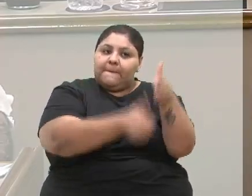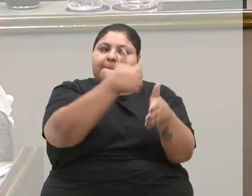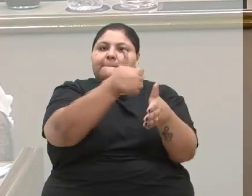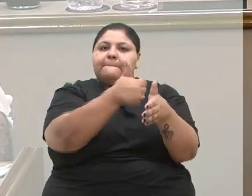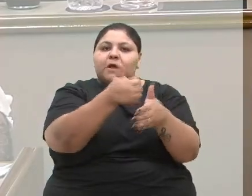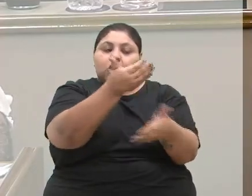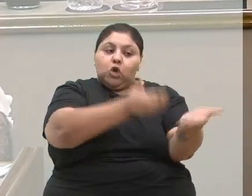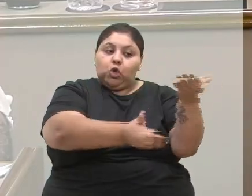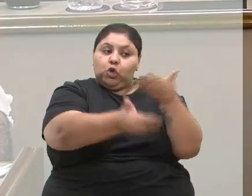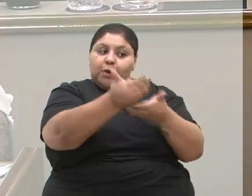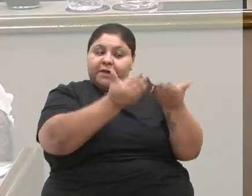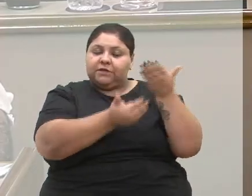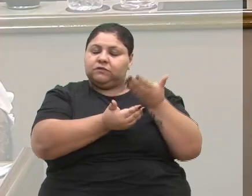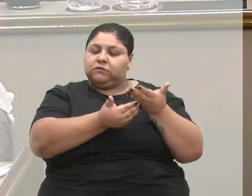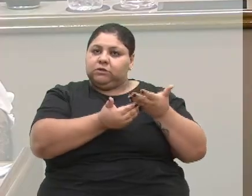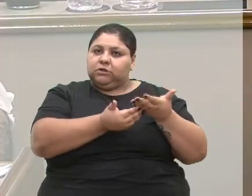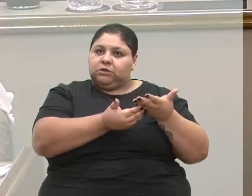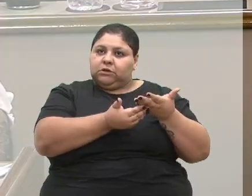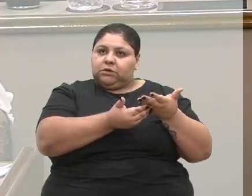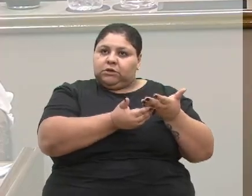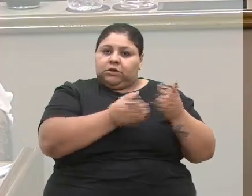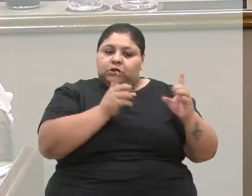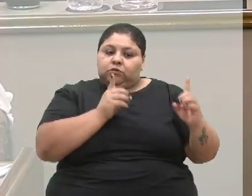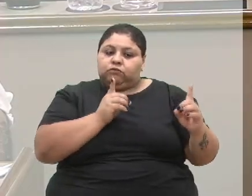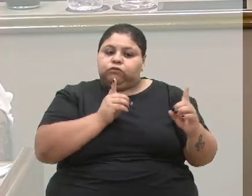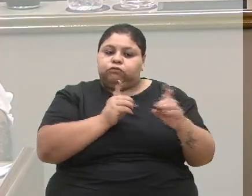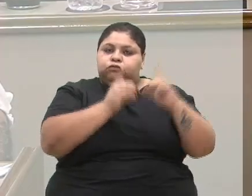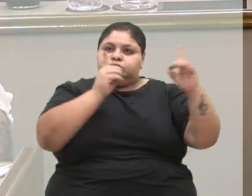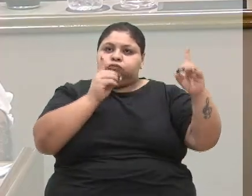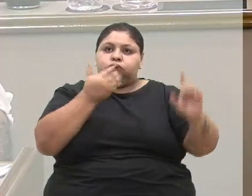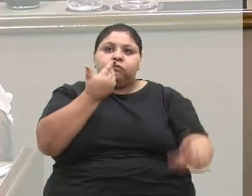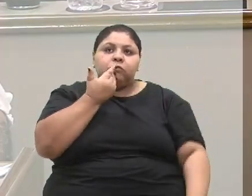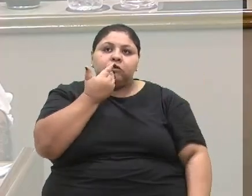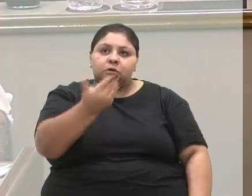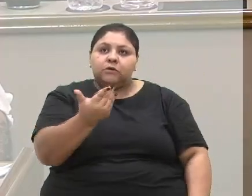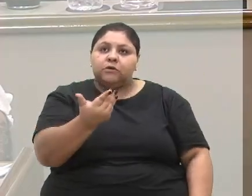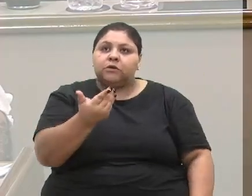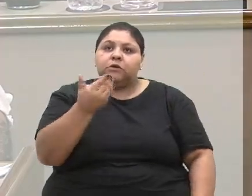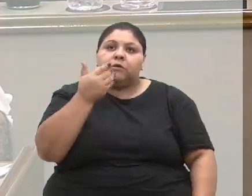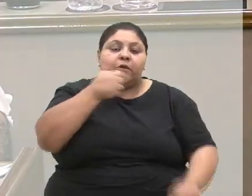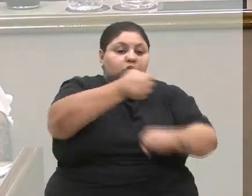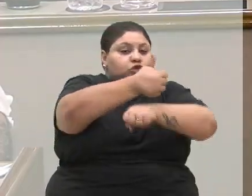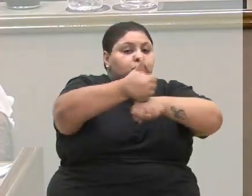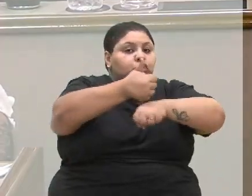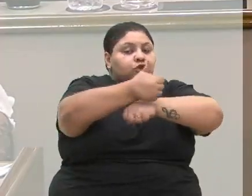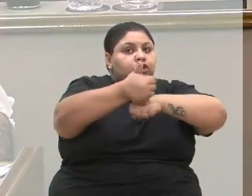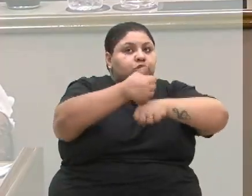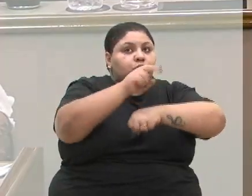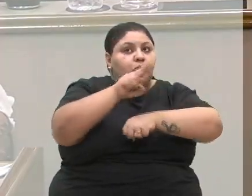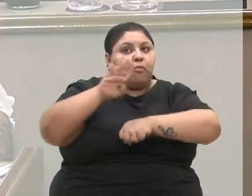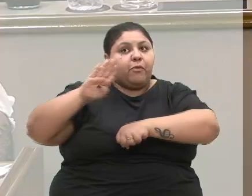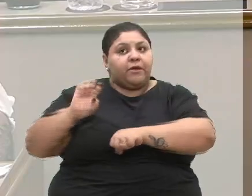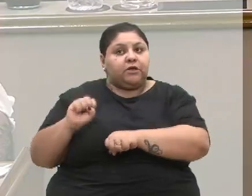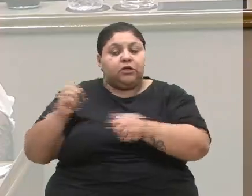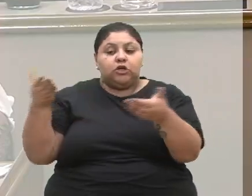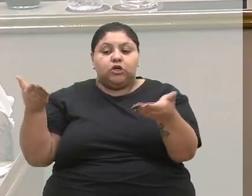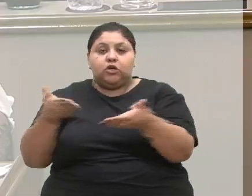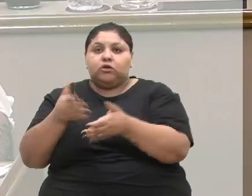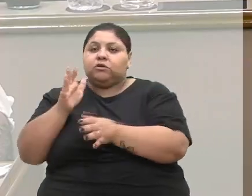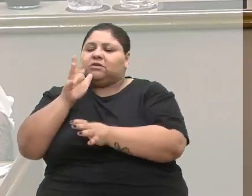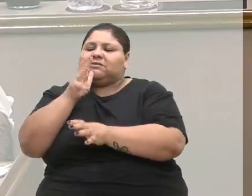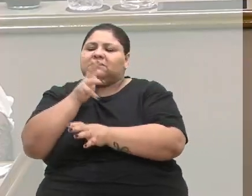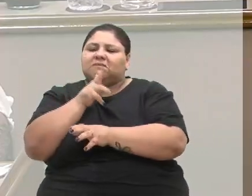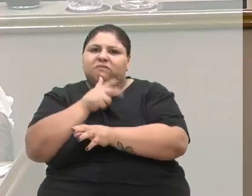no atendimento dos exames solicitados pelos dentistas nas UBS. Atualmente demora